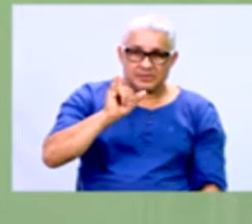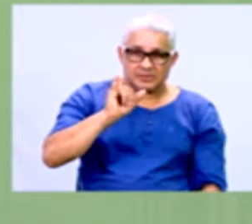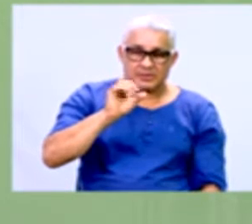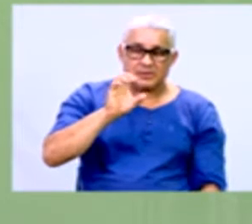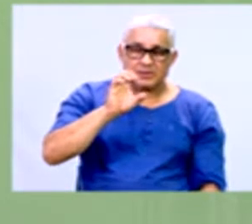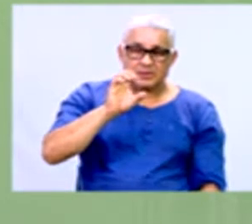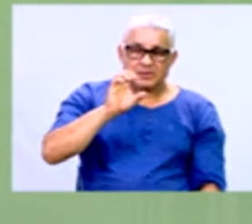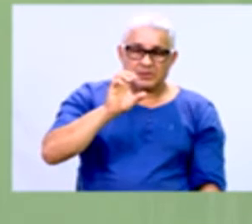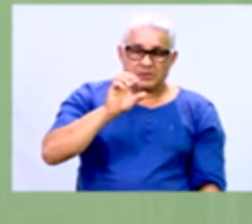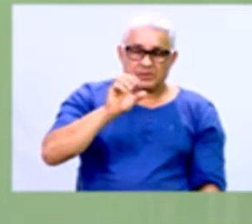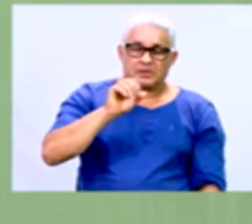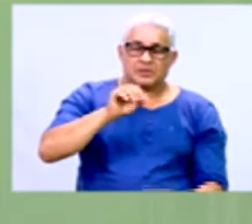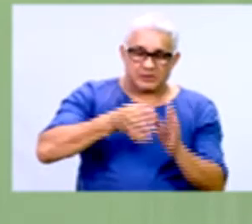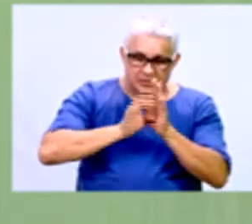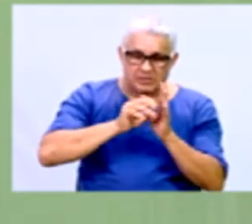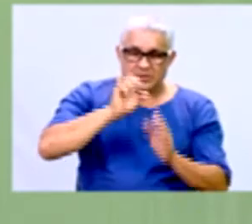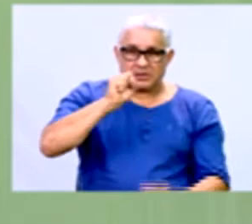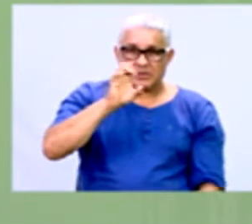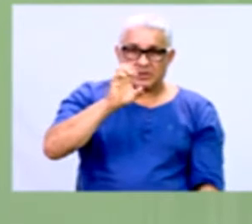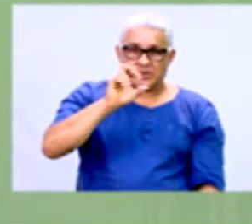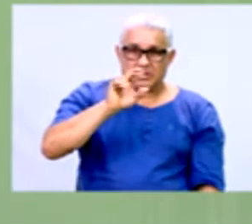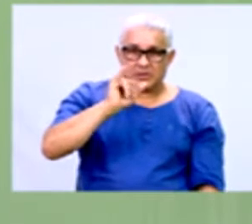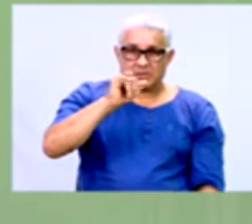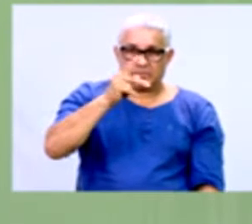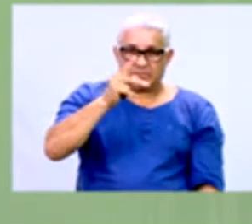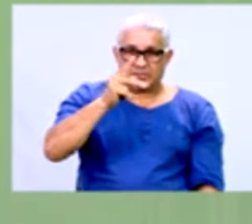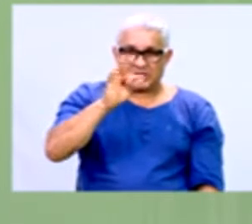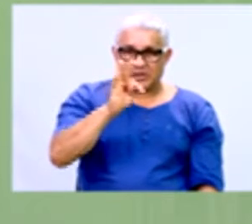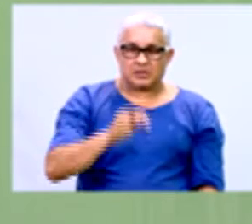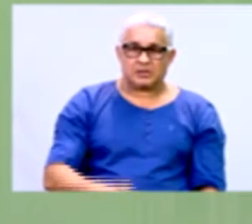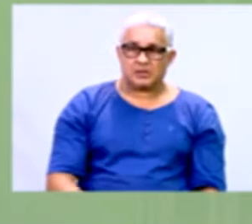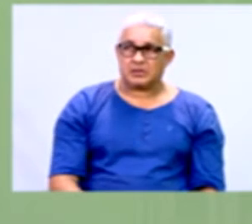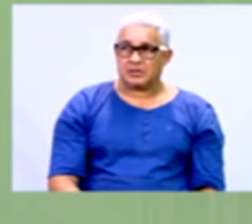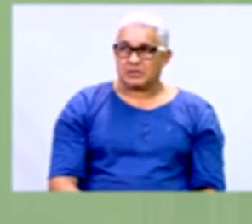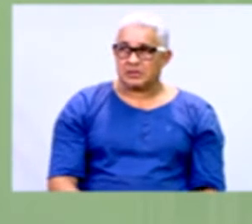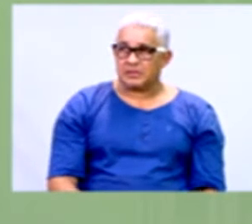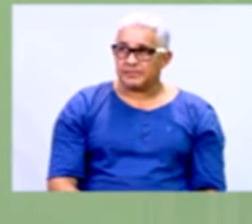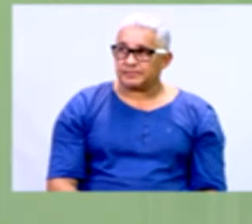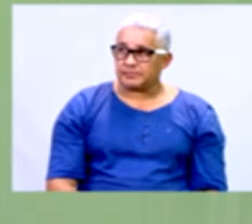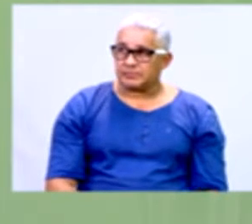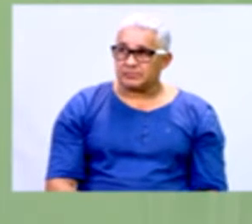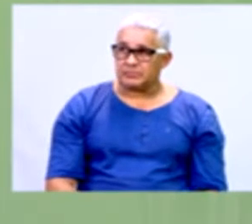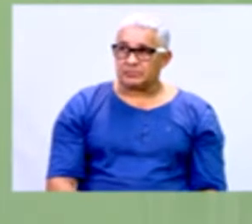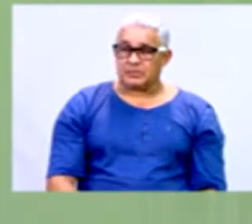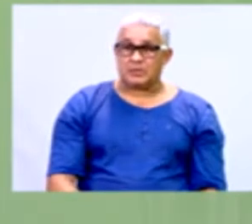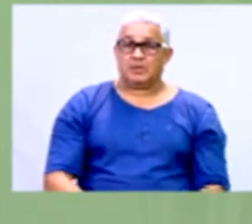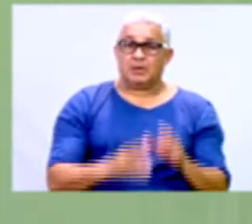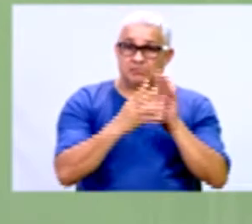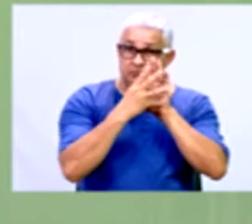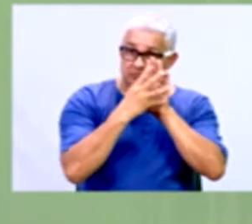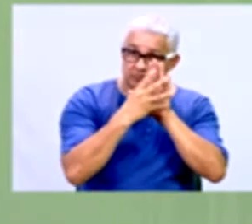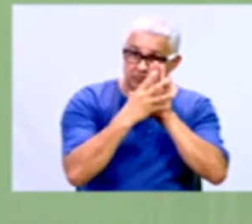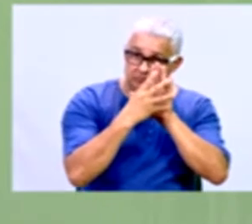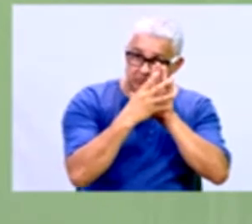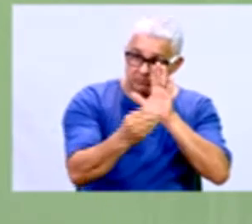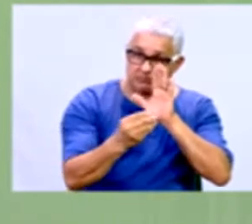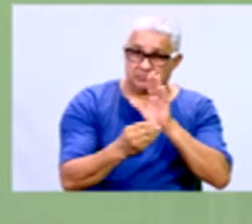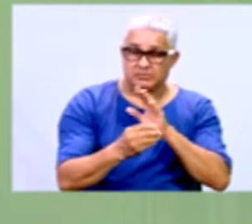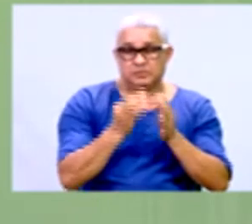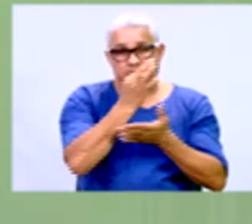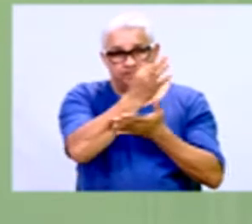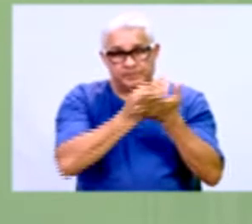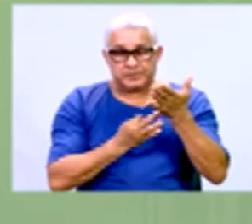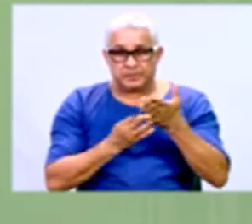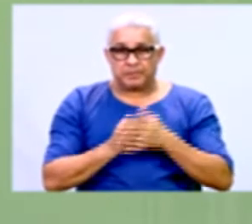seja, notação de objetos em JavaScript, certo? É um formato de